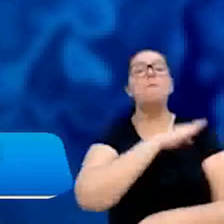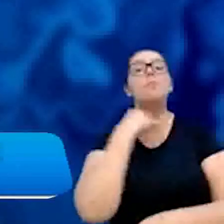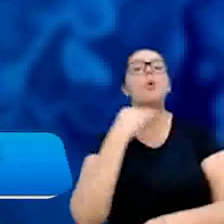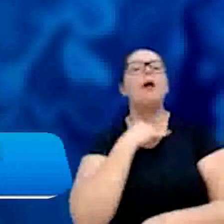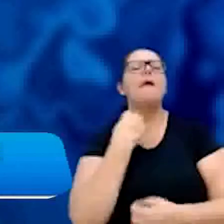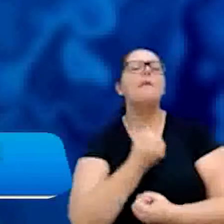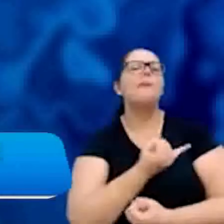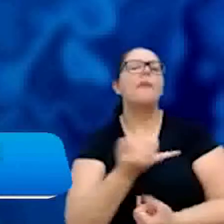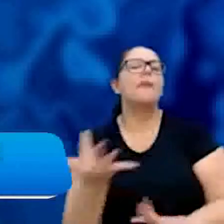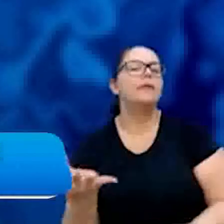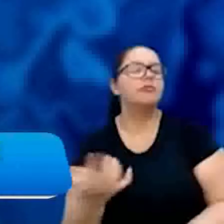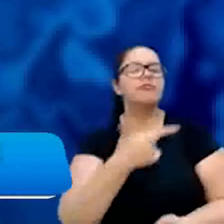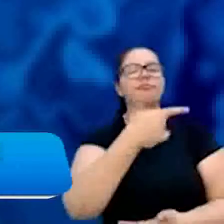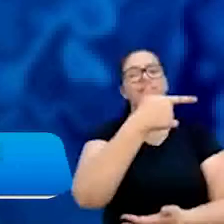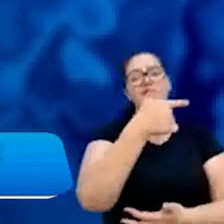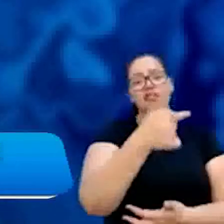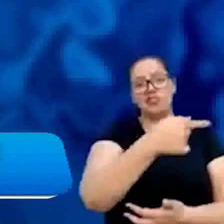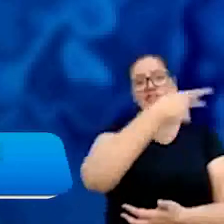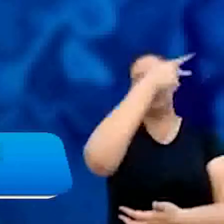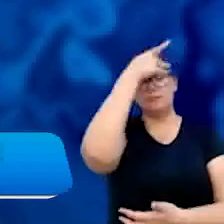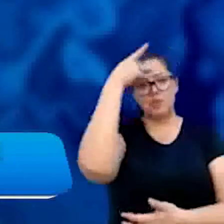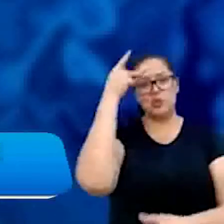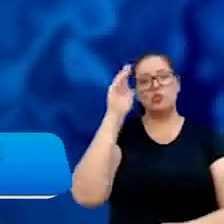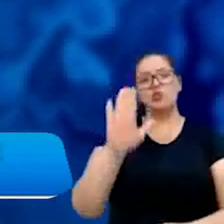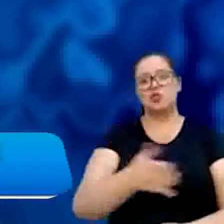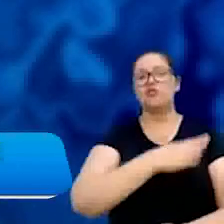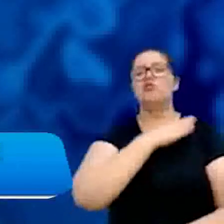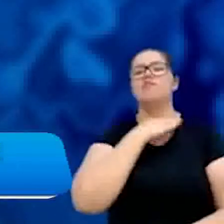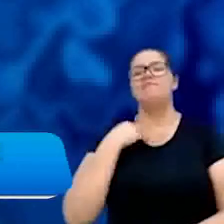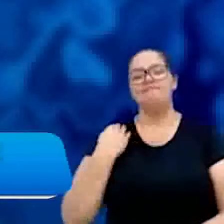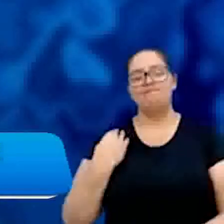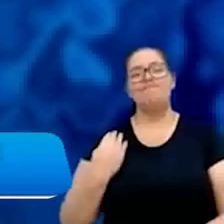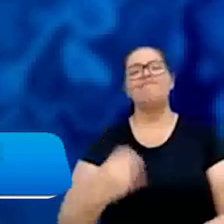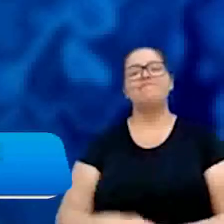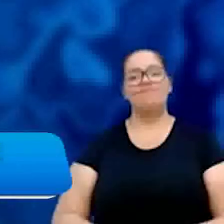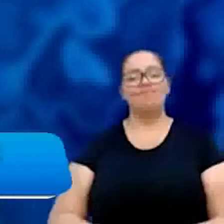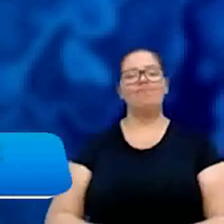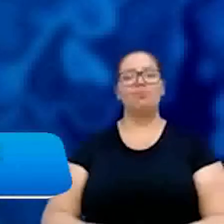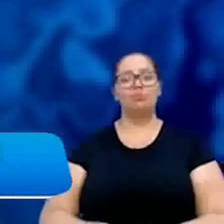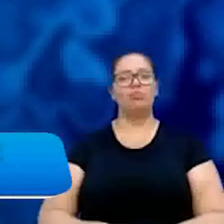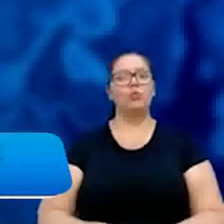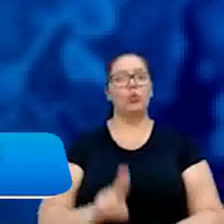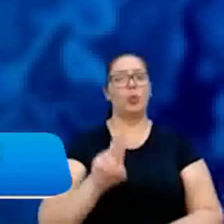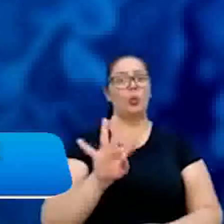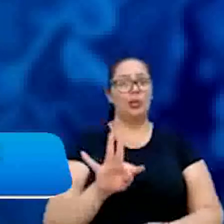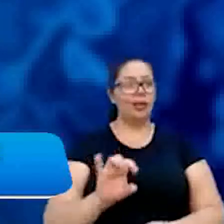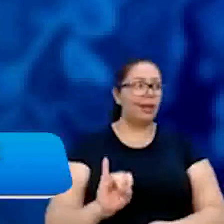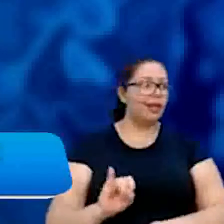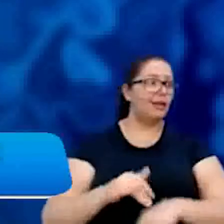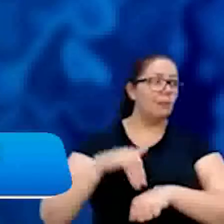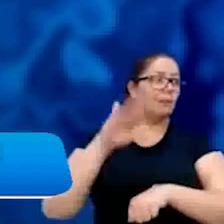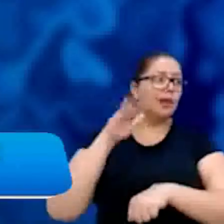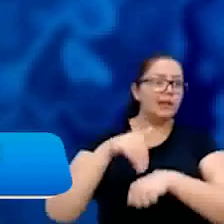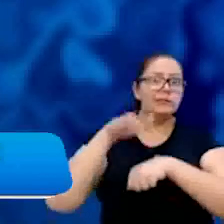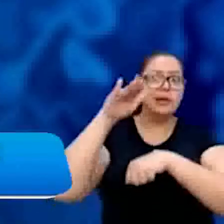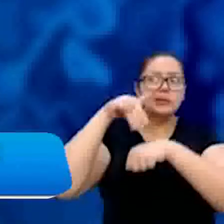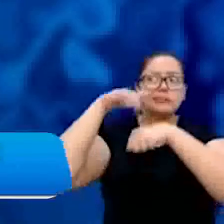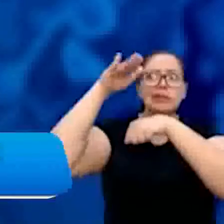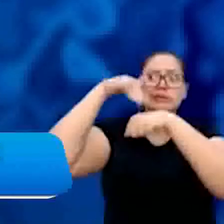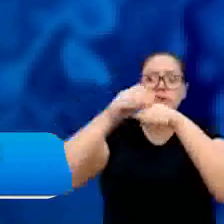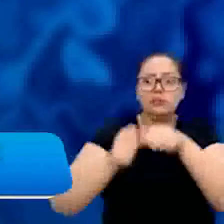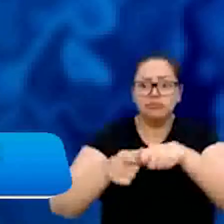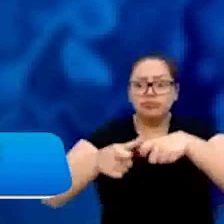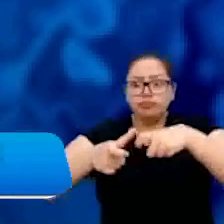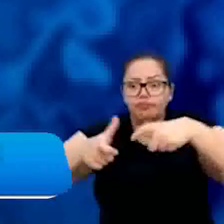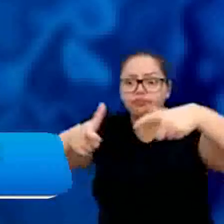dos leitos do SUS de UTI está crescendo dia a dia. Nós estamos com a nossa curva acelerada